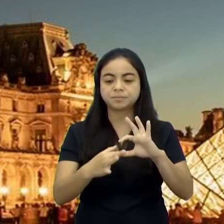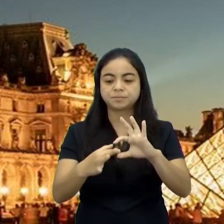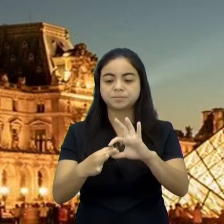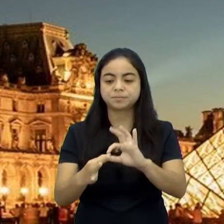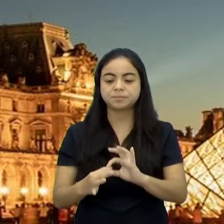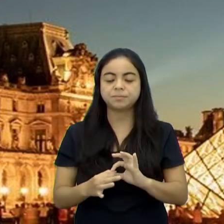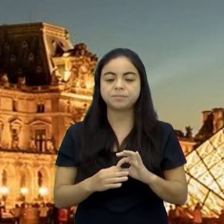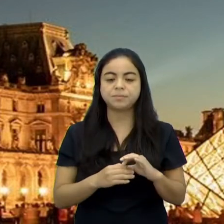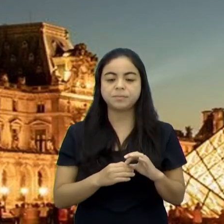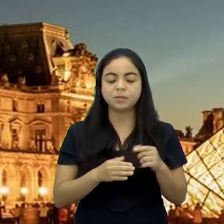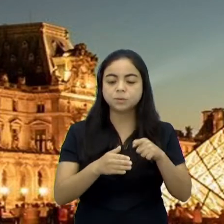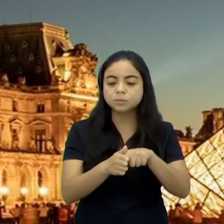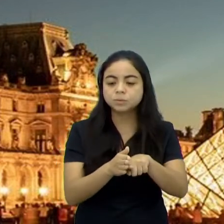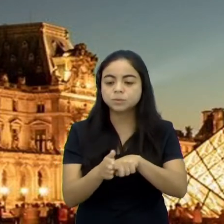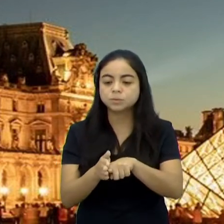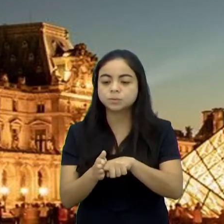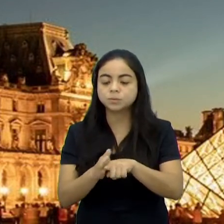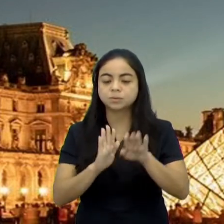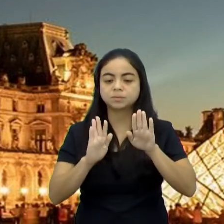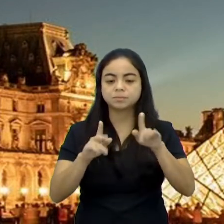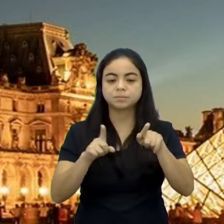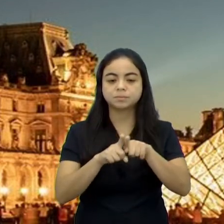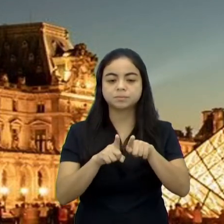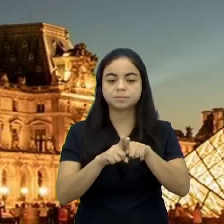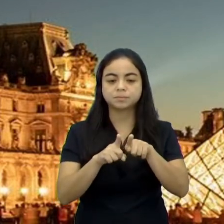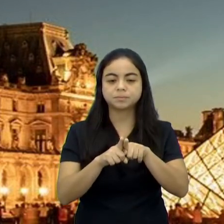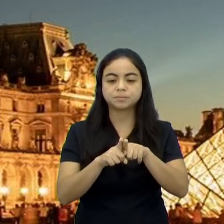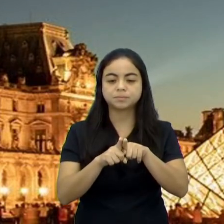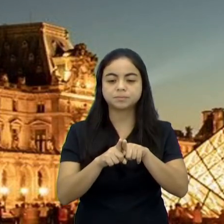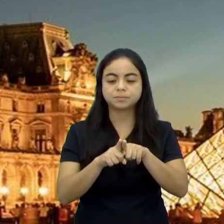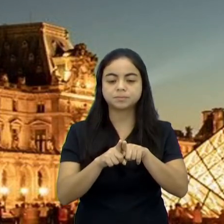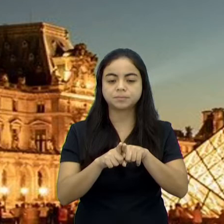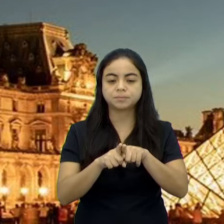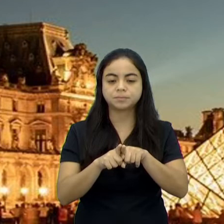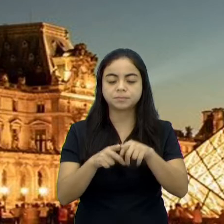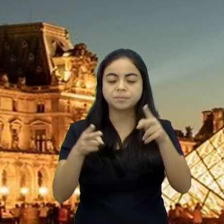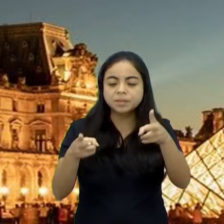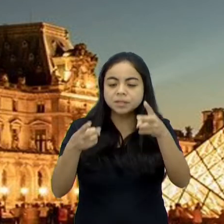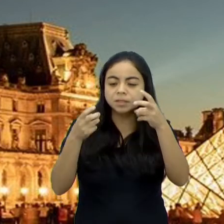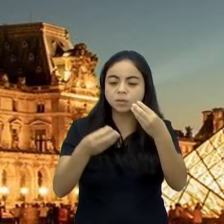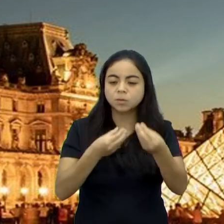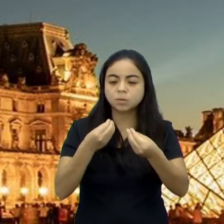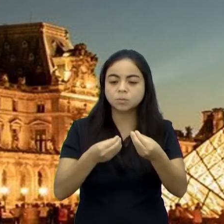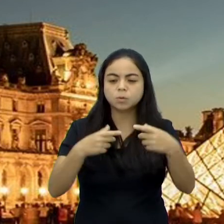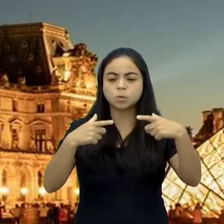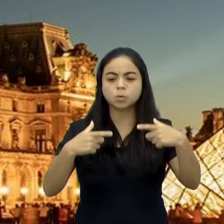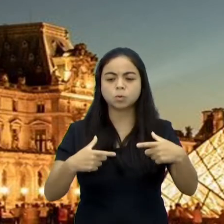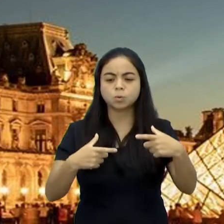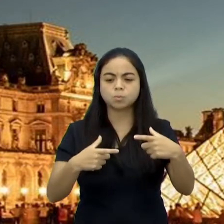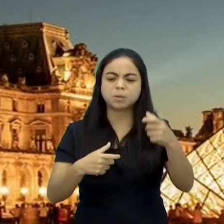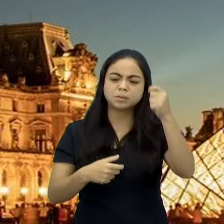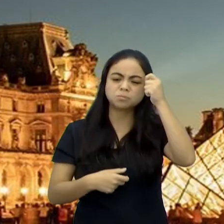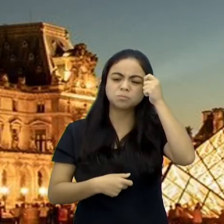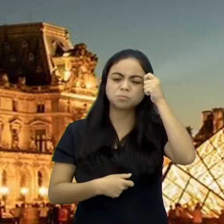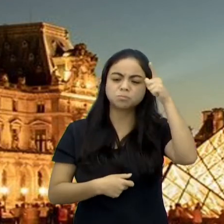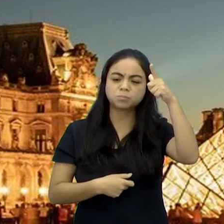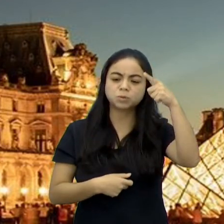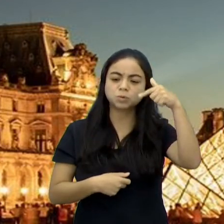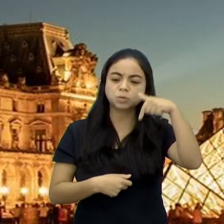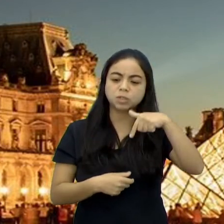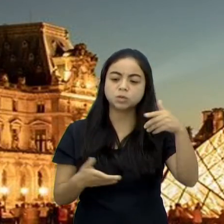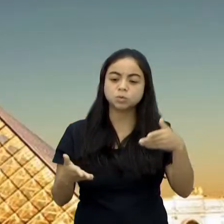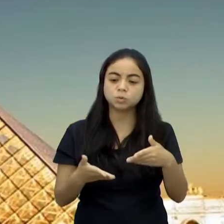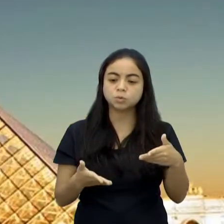investigação científica desse gênero, mas também perceber como ele ocupa o nosso espaço na cultura contemporânea. Na